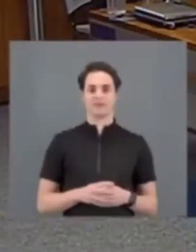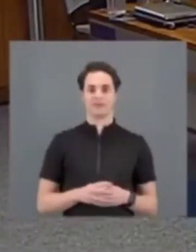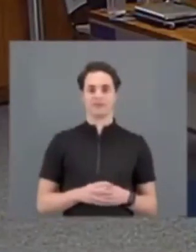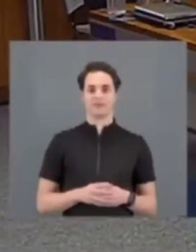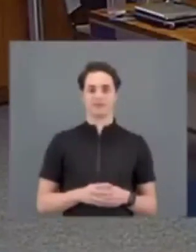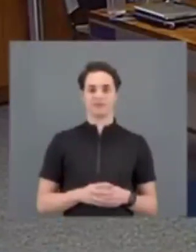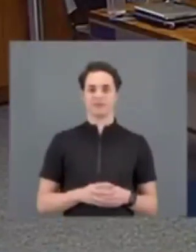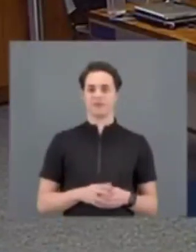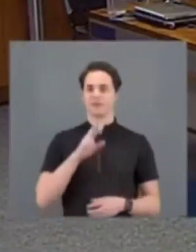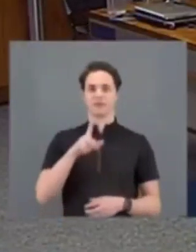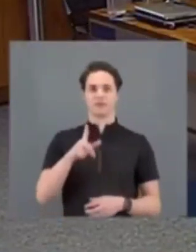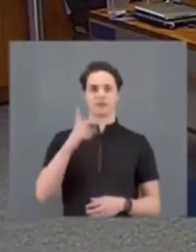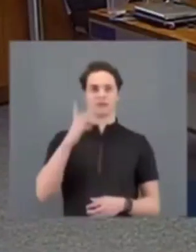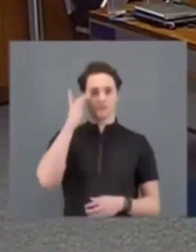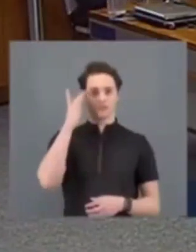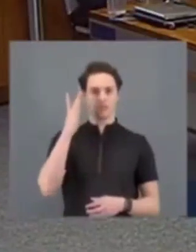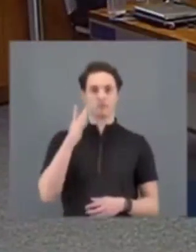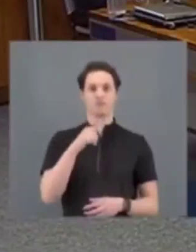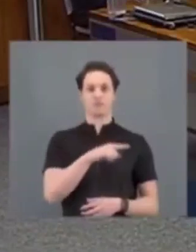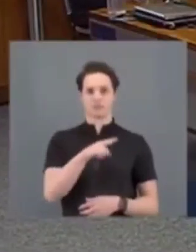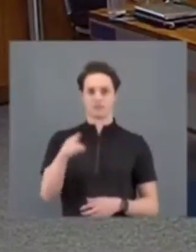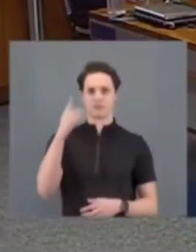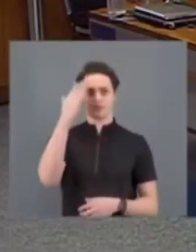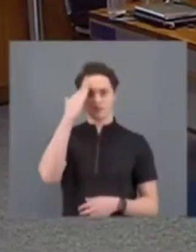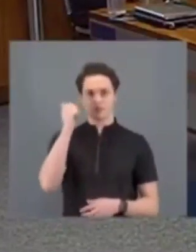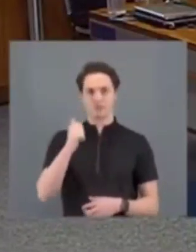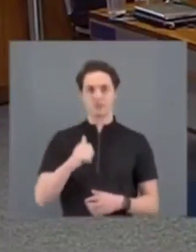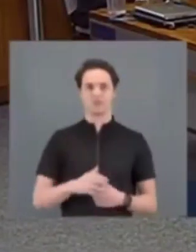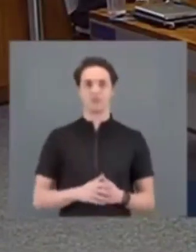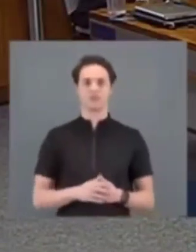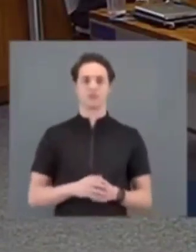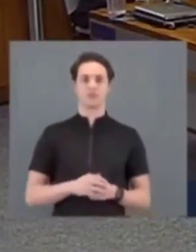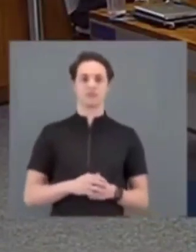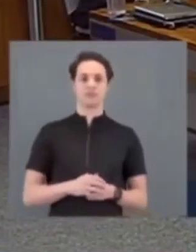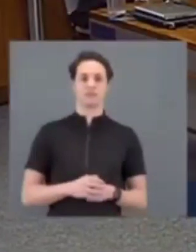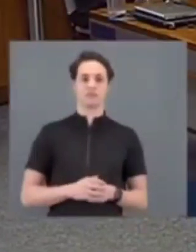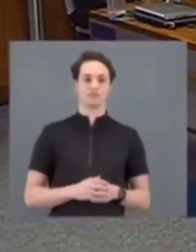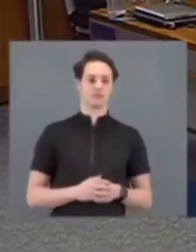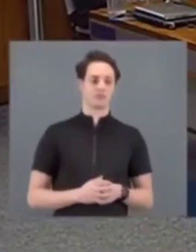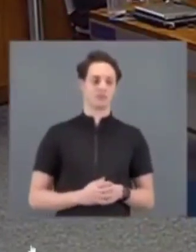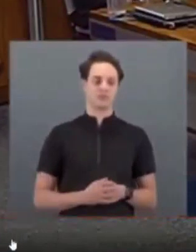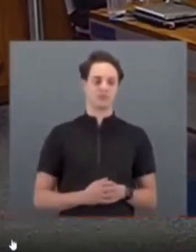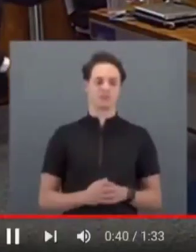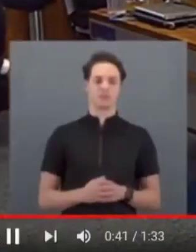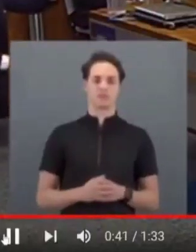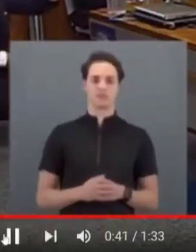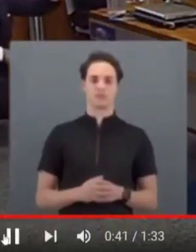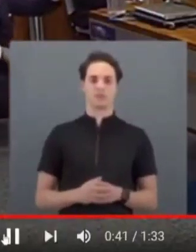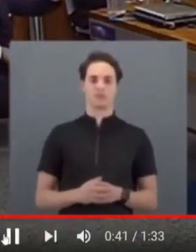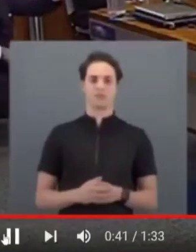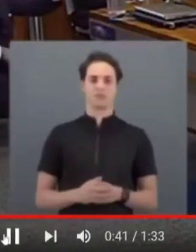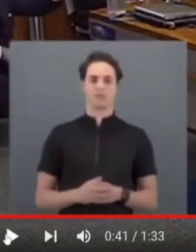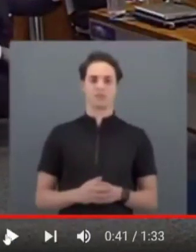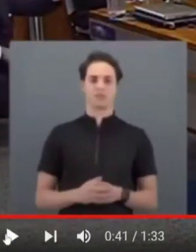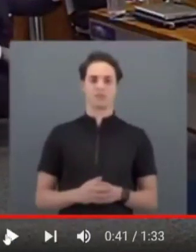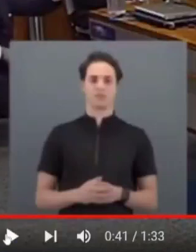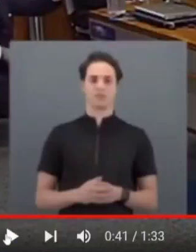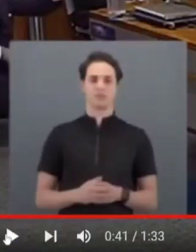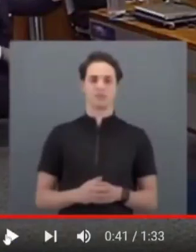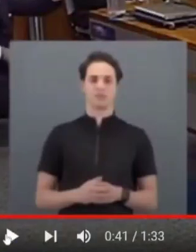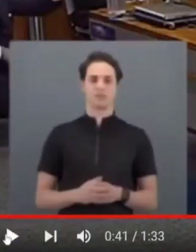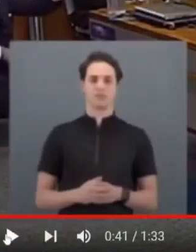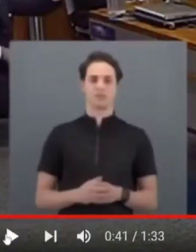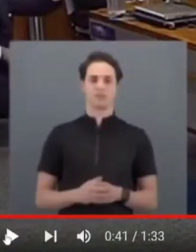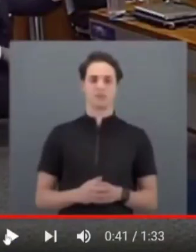Que não é fácil ouvir que a gente ouve aqui. Mas olha a qualidade da galera, né? Vai, vai. Magno